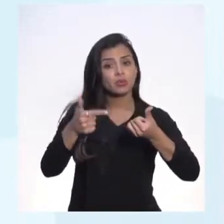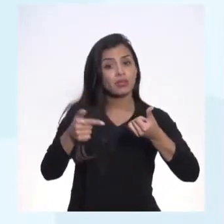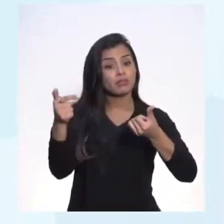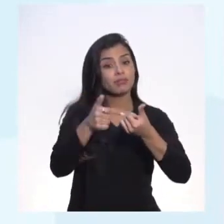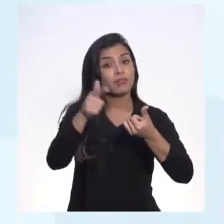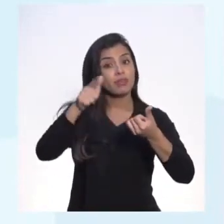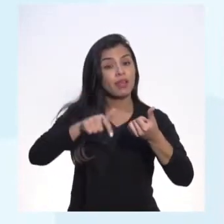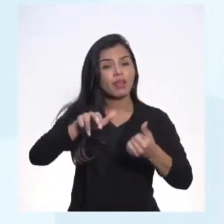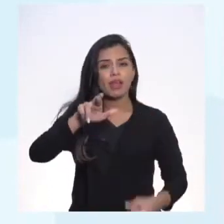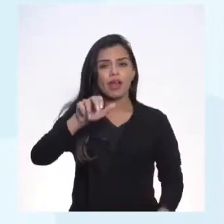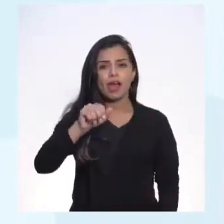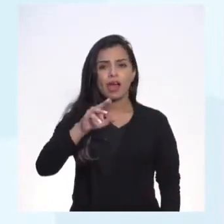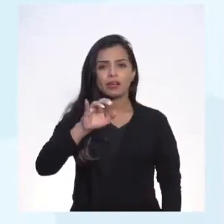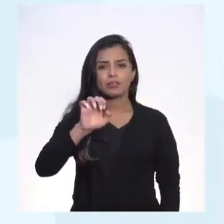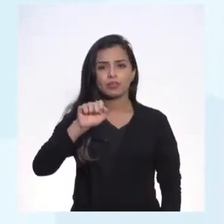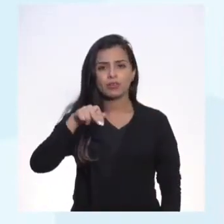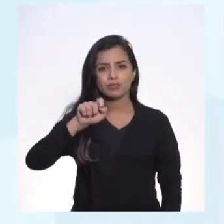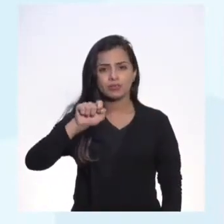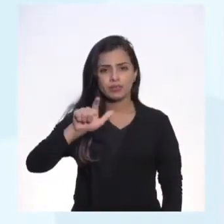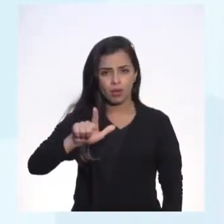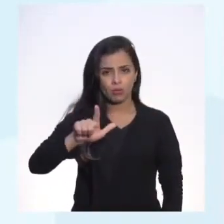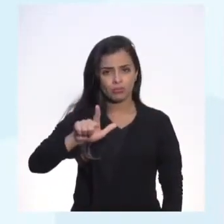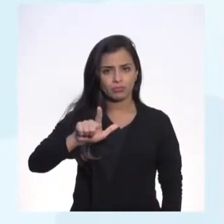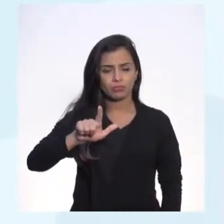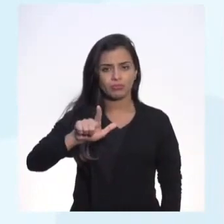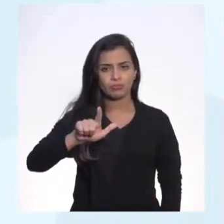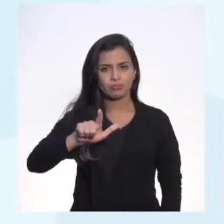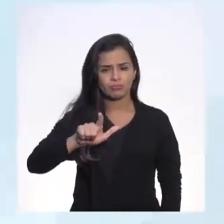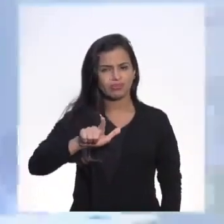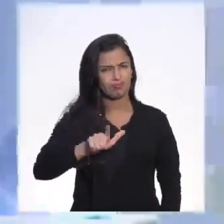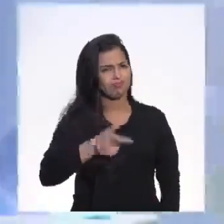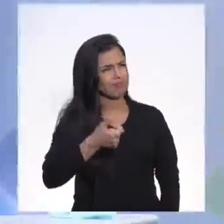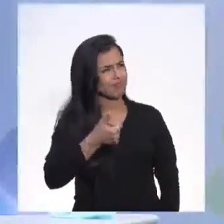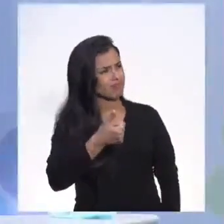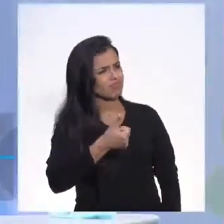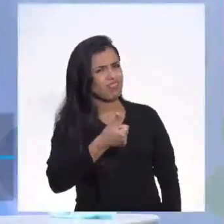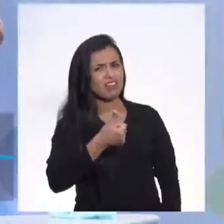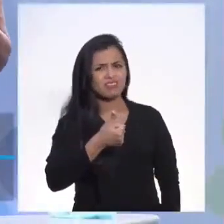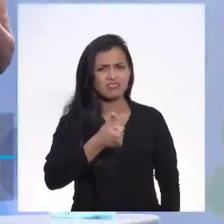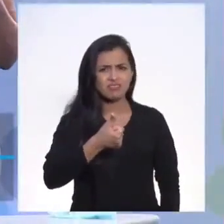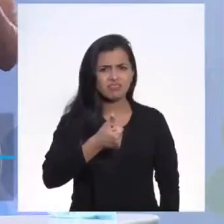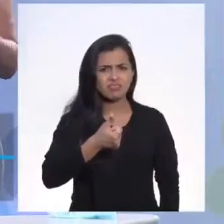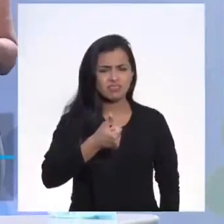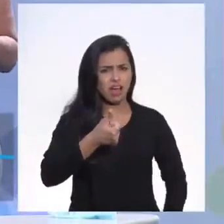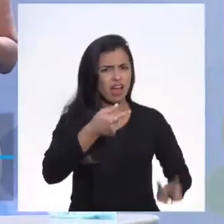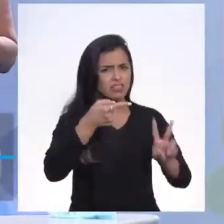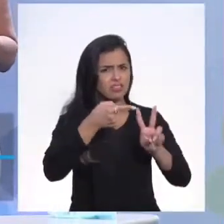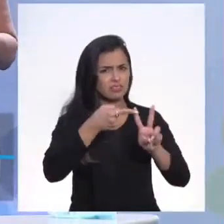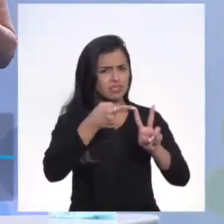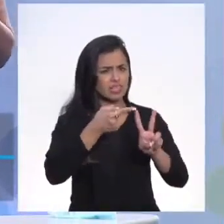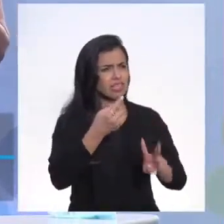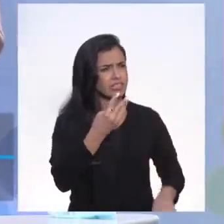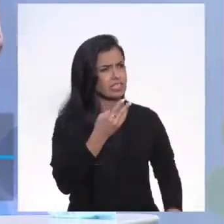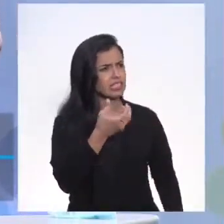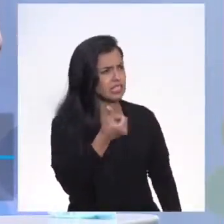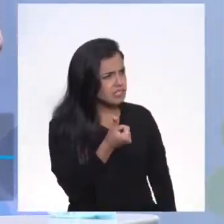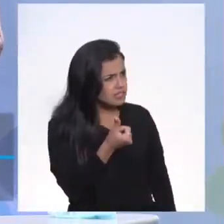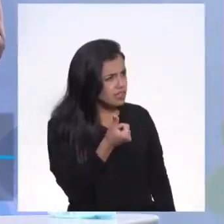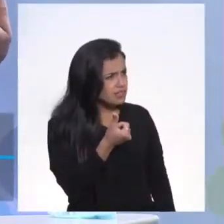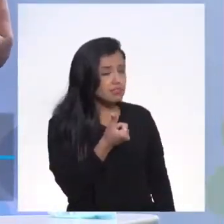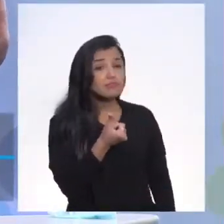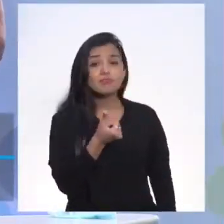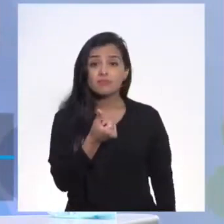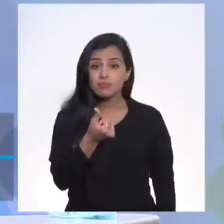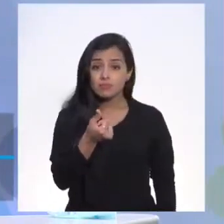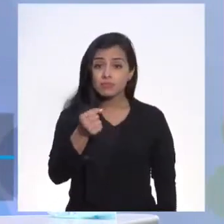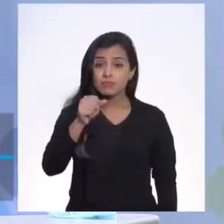é racional. Aí você fala, 6? Raiz quadrada de 36? Isso mesmo.